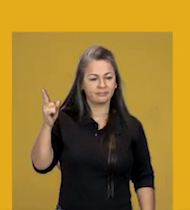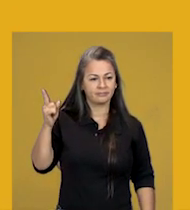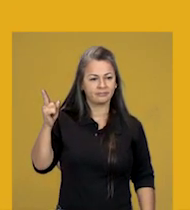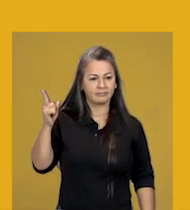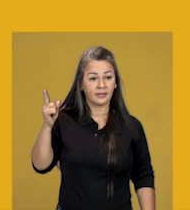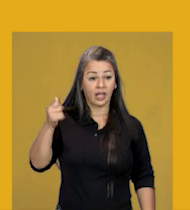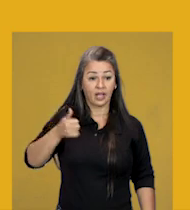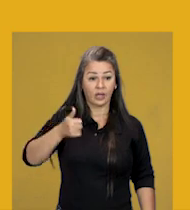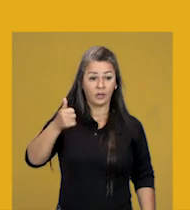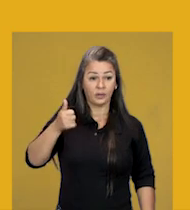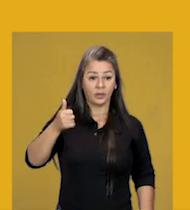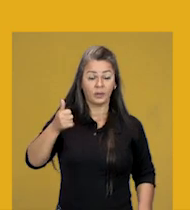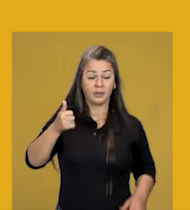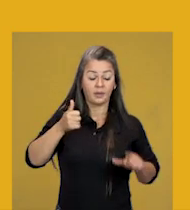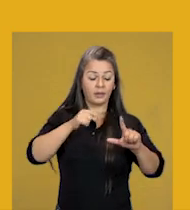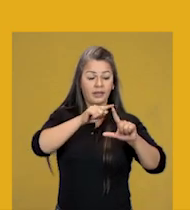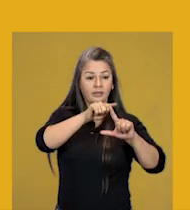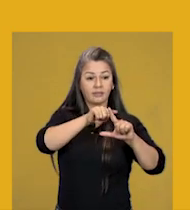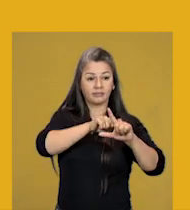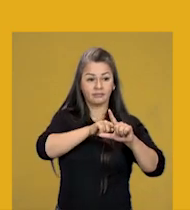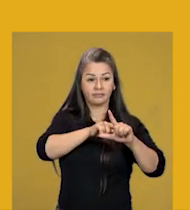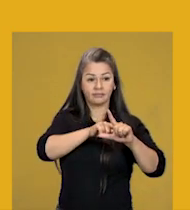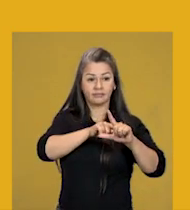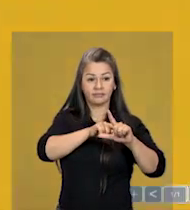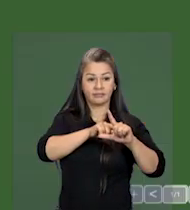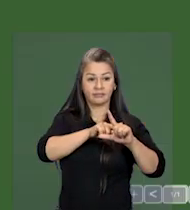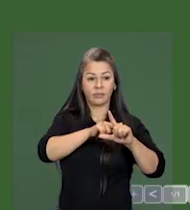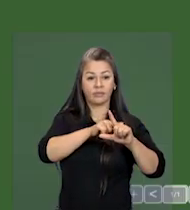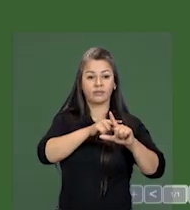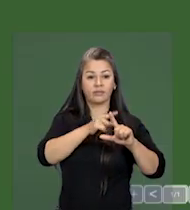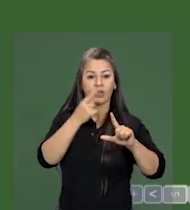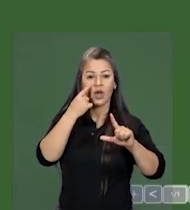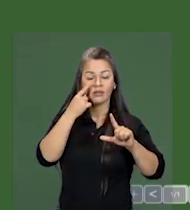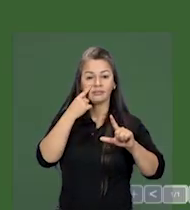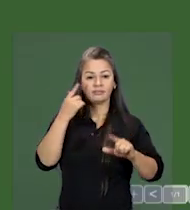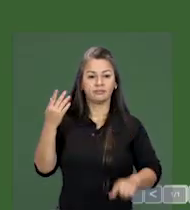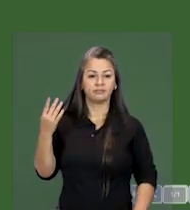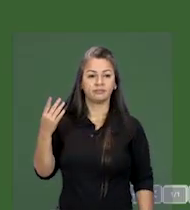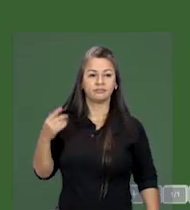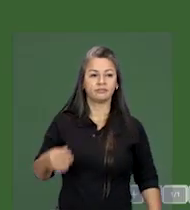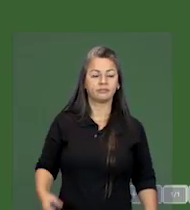o perímetro entre os lados. Então, nós temos aqui 4, 6, 7,5. Vamos lá, calcular